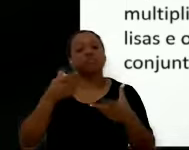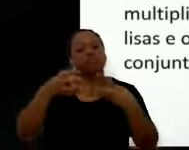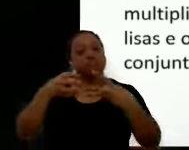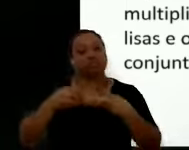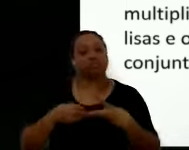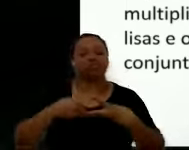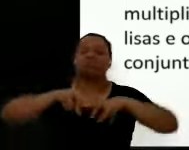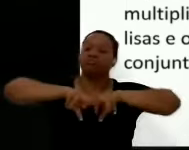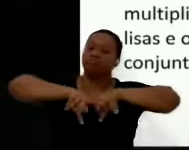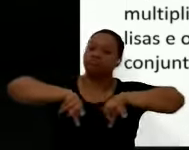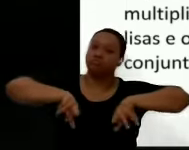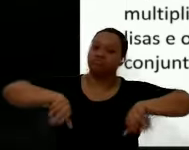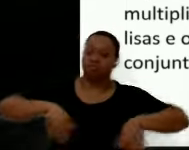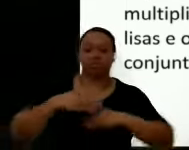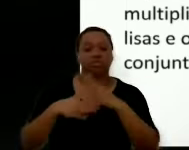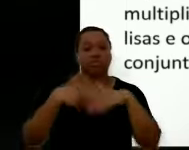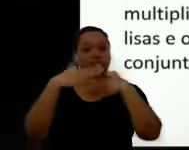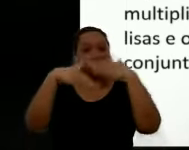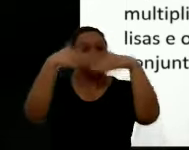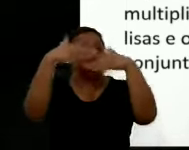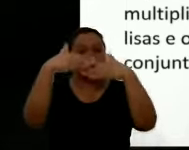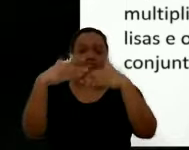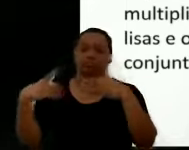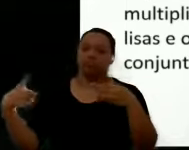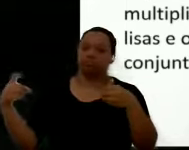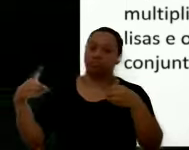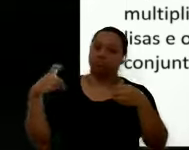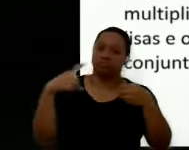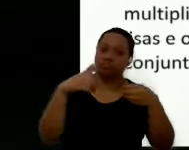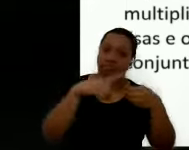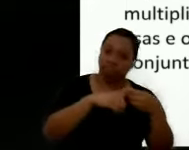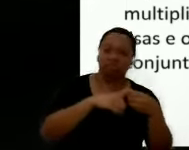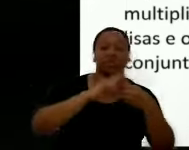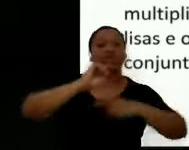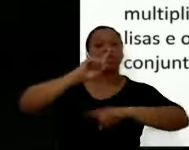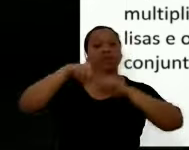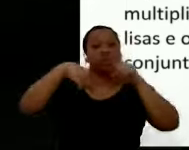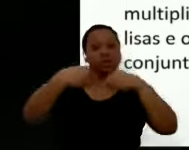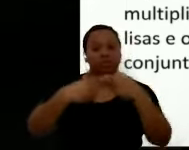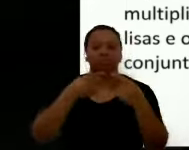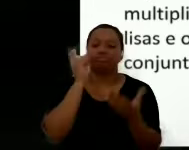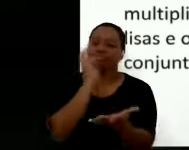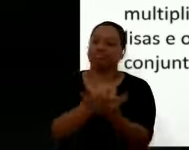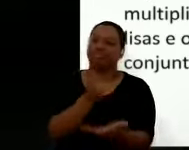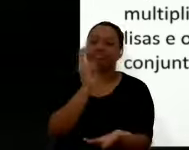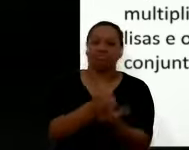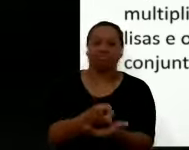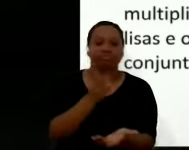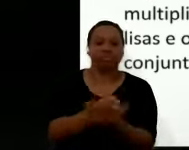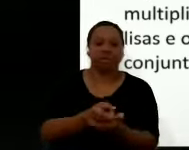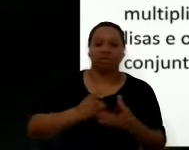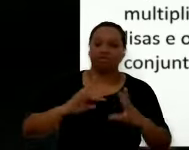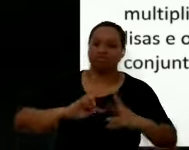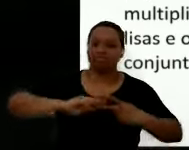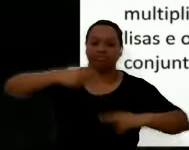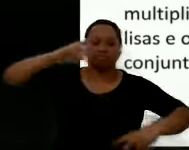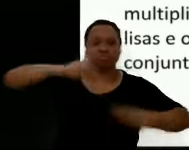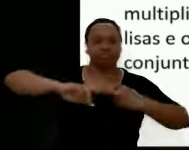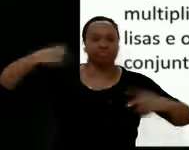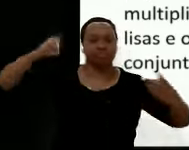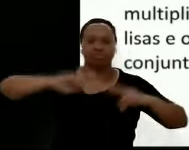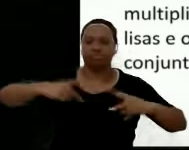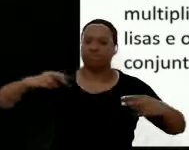organismo. São células que se diferenciam durante o desenvolvimento embrionário e depois mantêm um